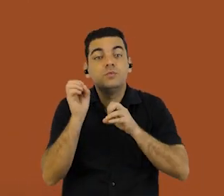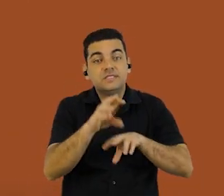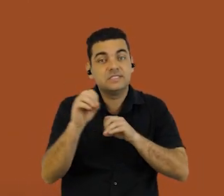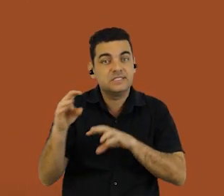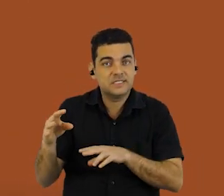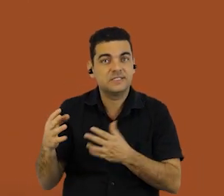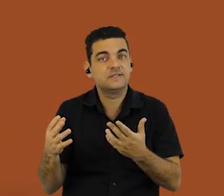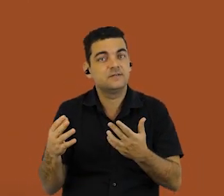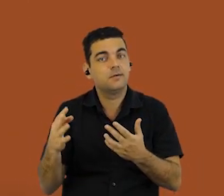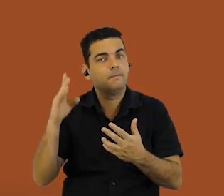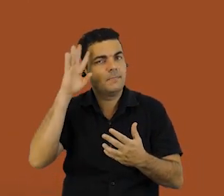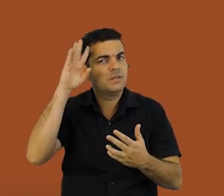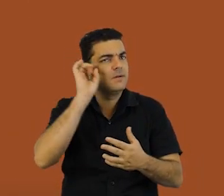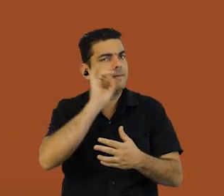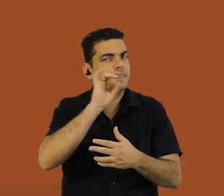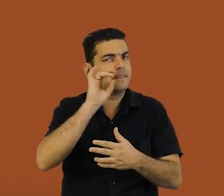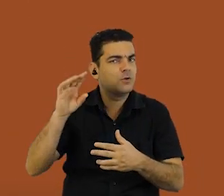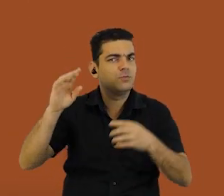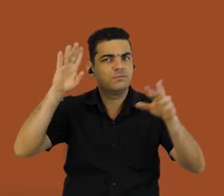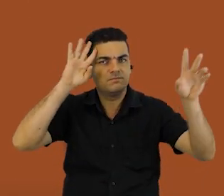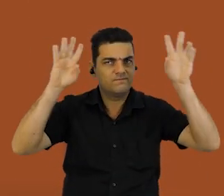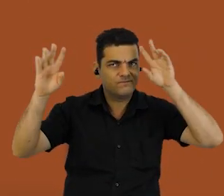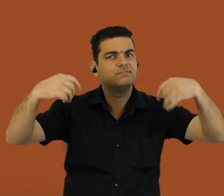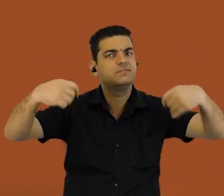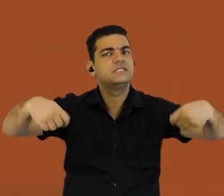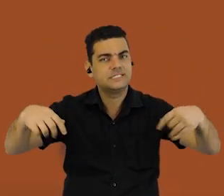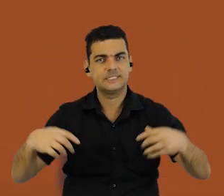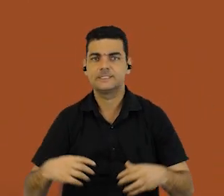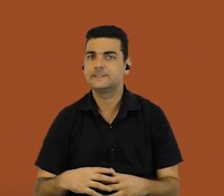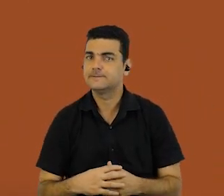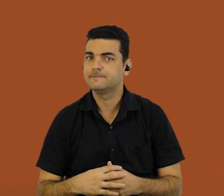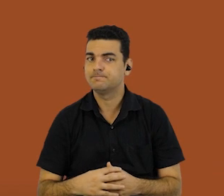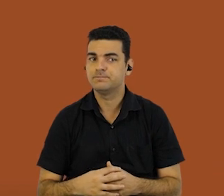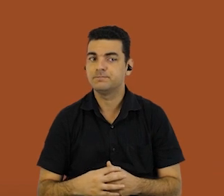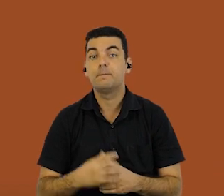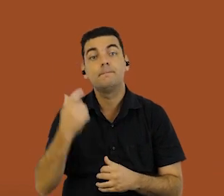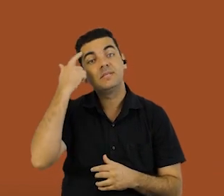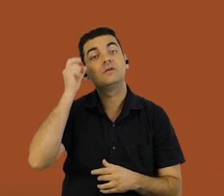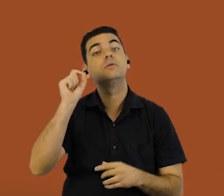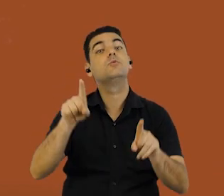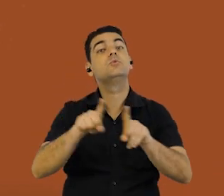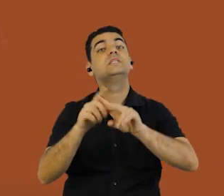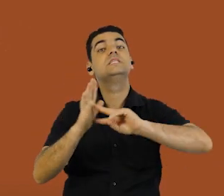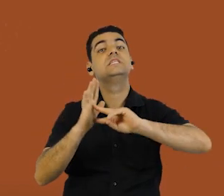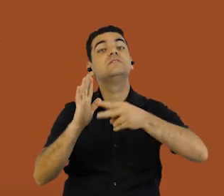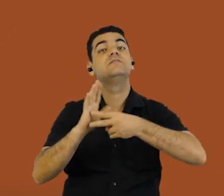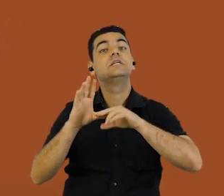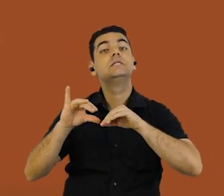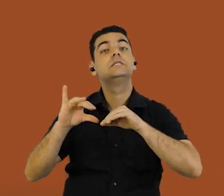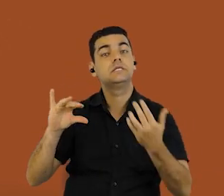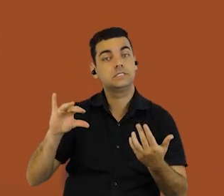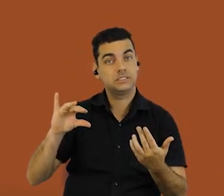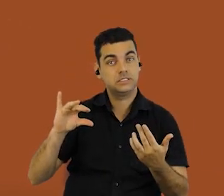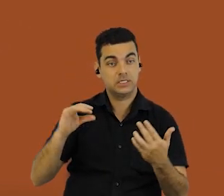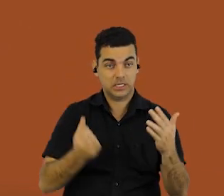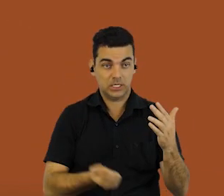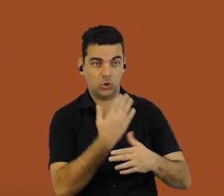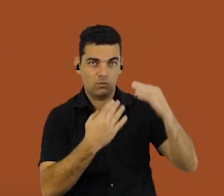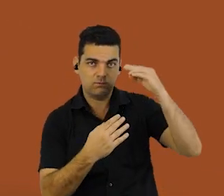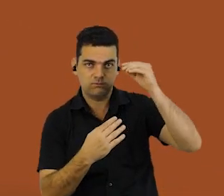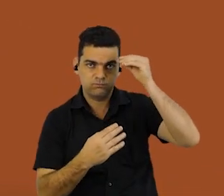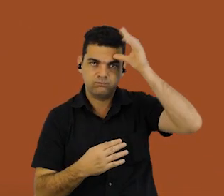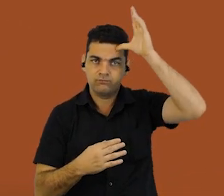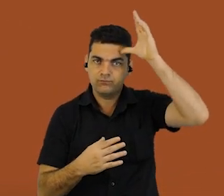as crenças epistemológicas, né? Rever a compreensão de ciência, né? De produção de